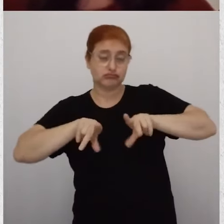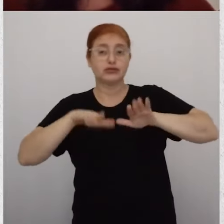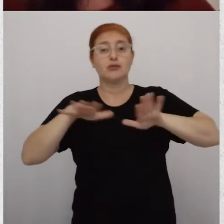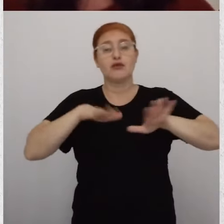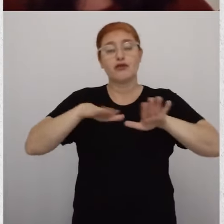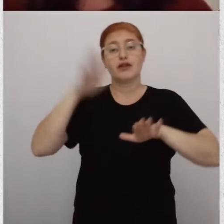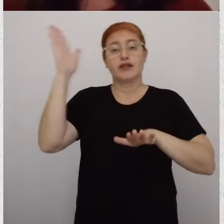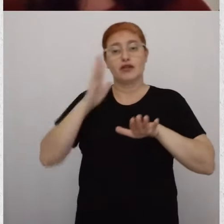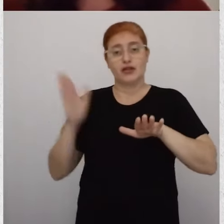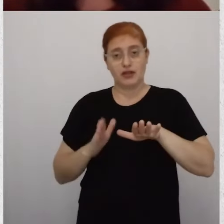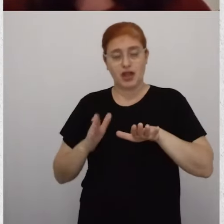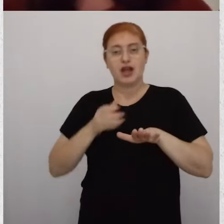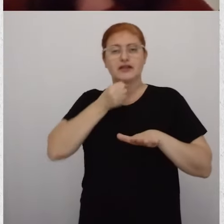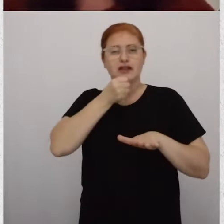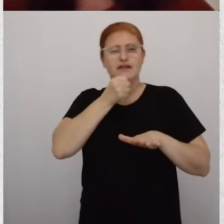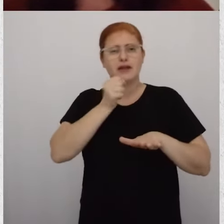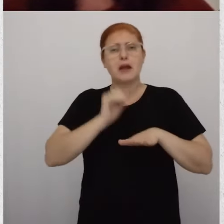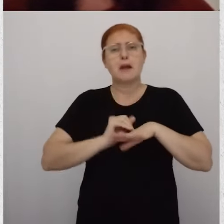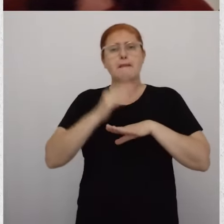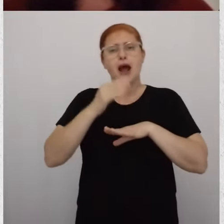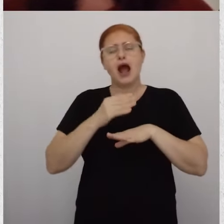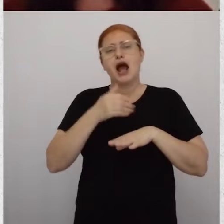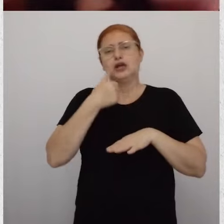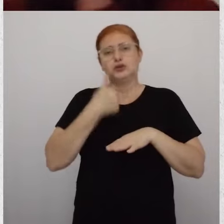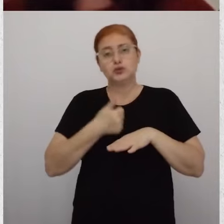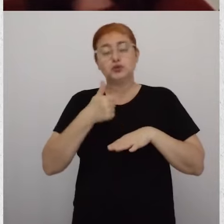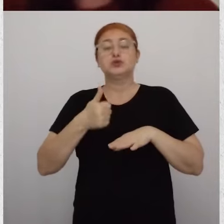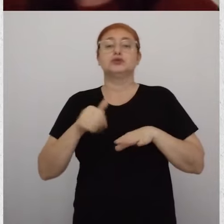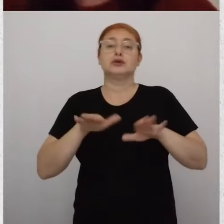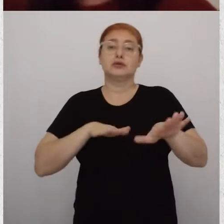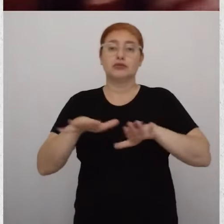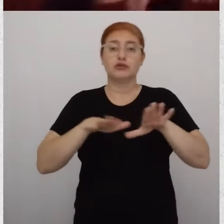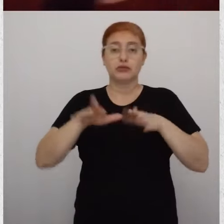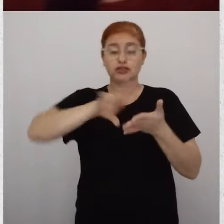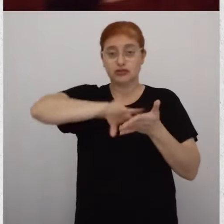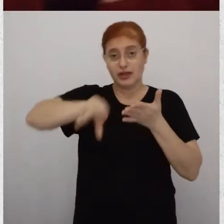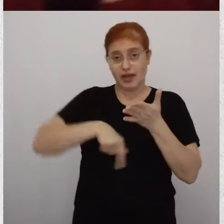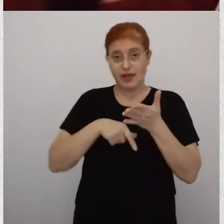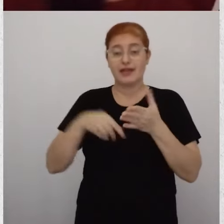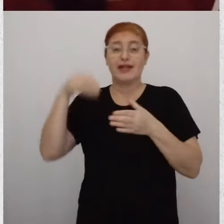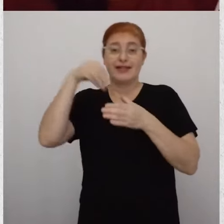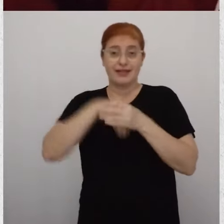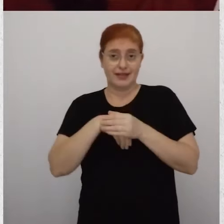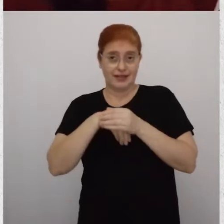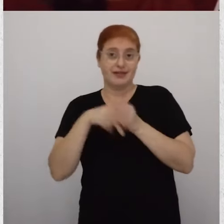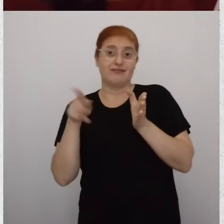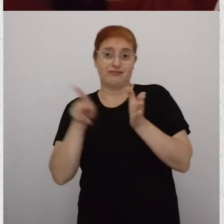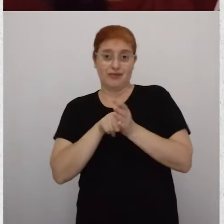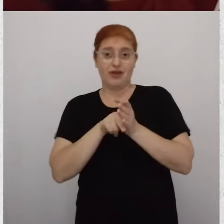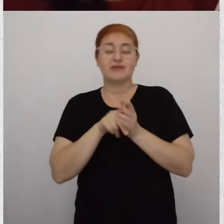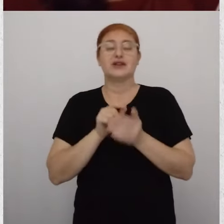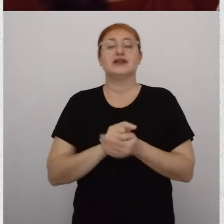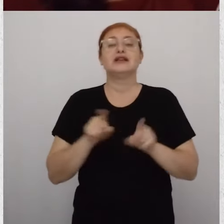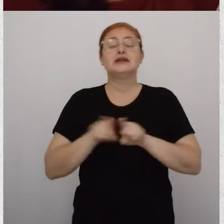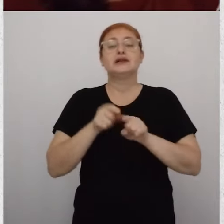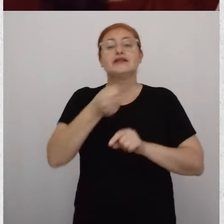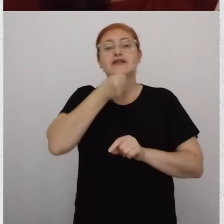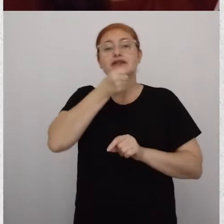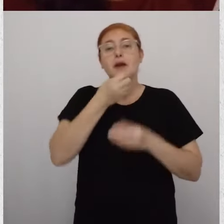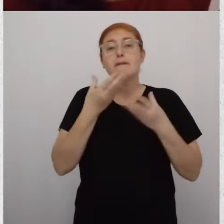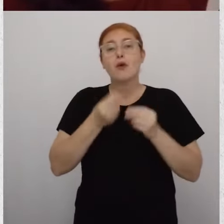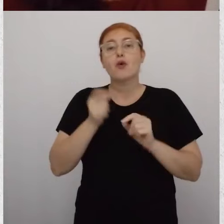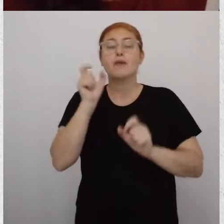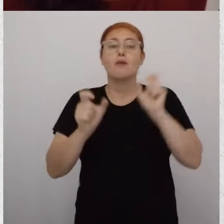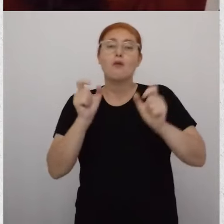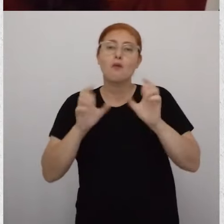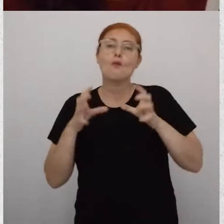movimentos nacionais, entrevistei mais de um, porque também são movimentos que são diversos dentro deles próprios, né? E entrevistei muitas mulheres